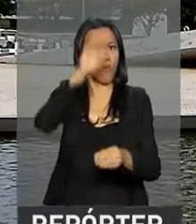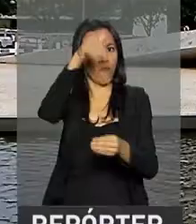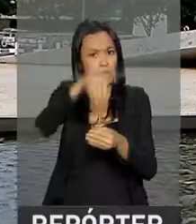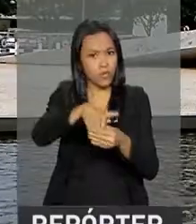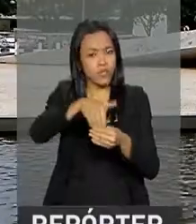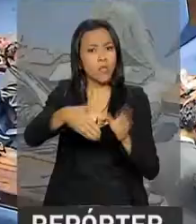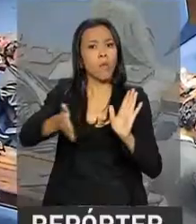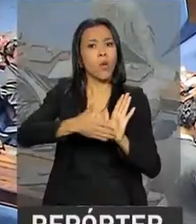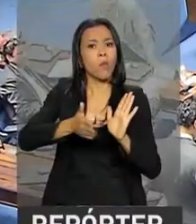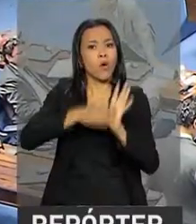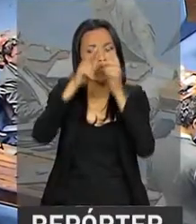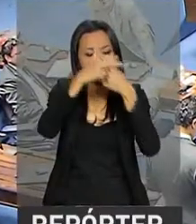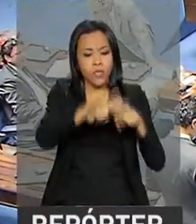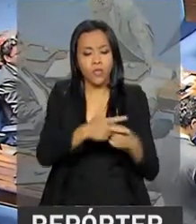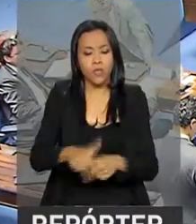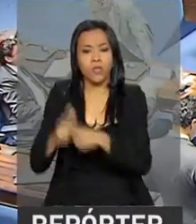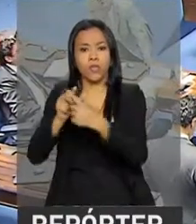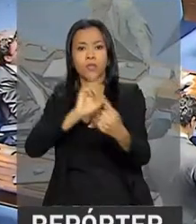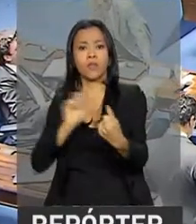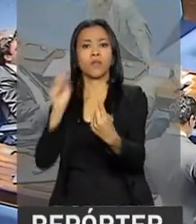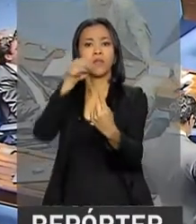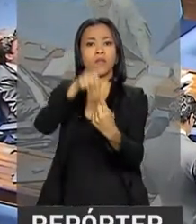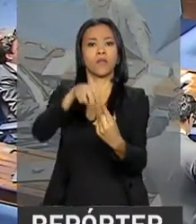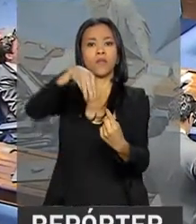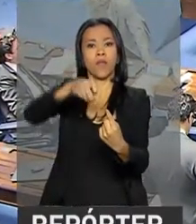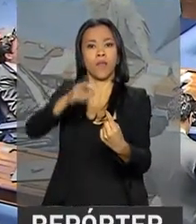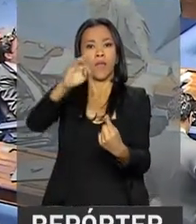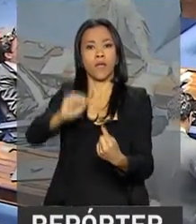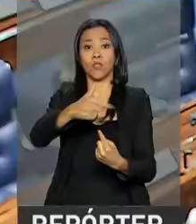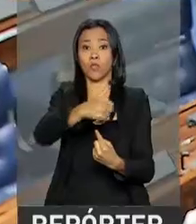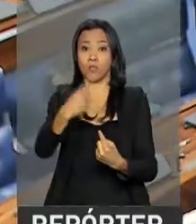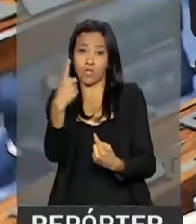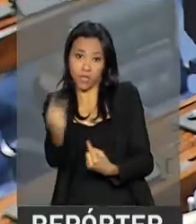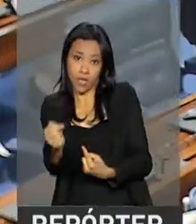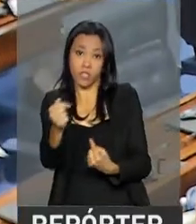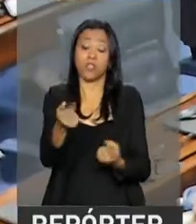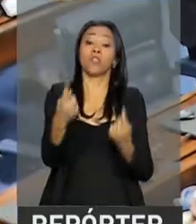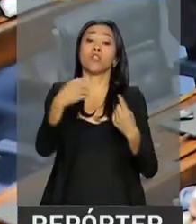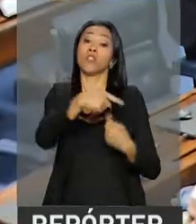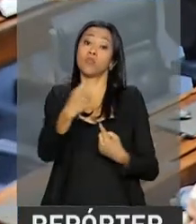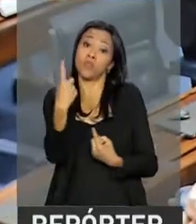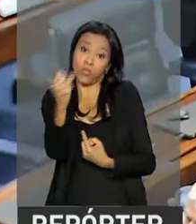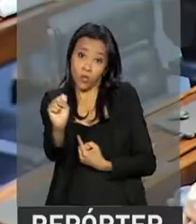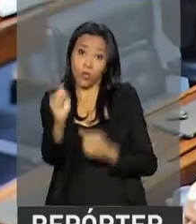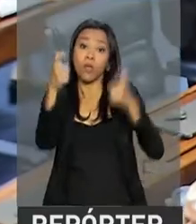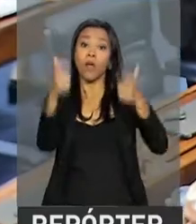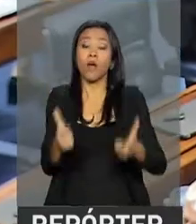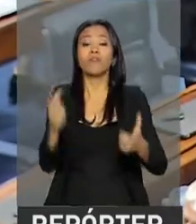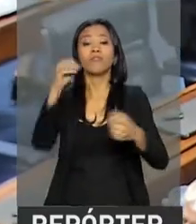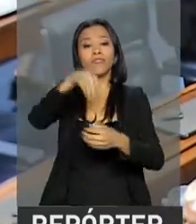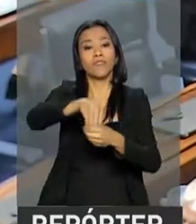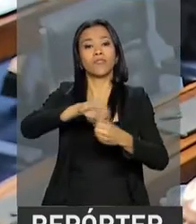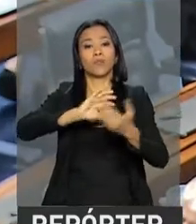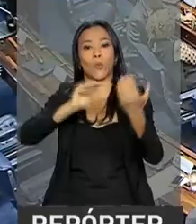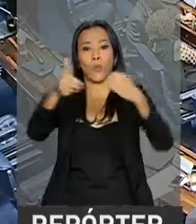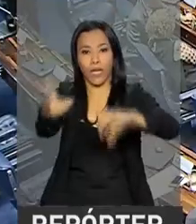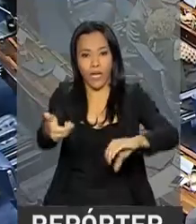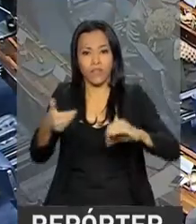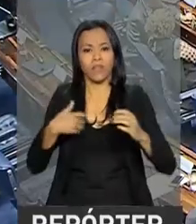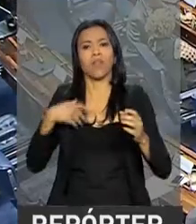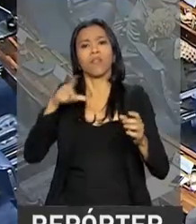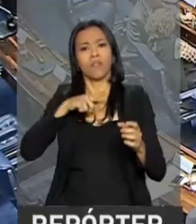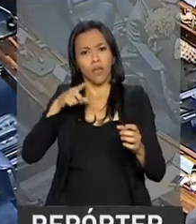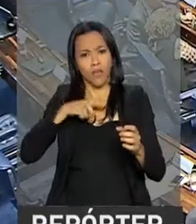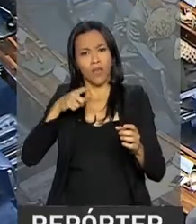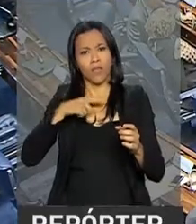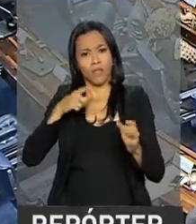proposta de revisão das metas fiscais para 2017 e 2018 no congresso nacional com a rejeição dos